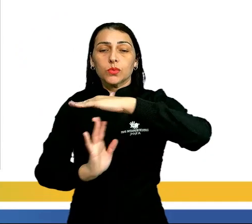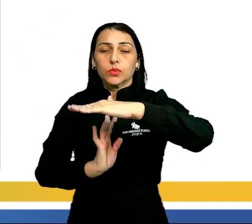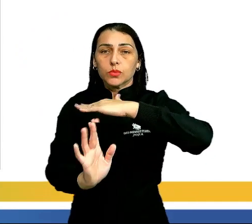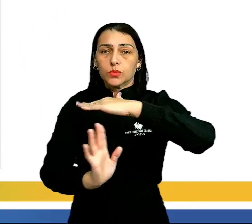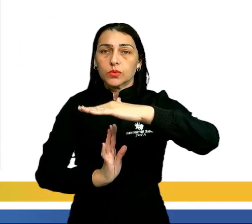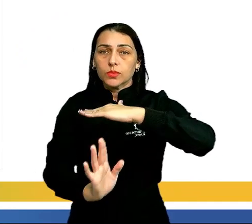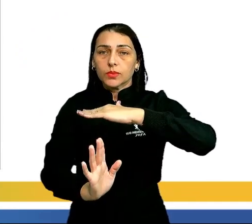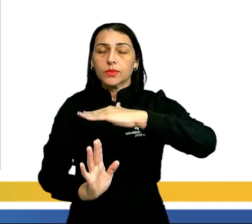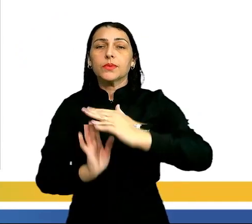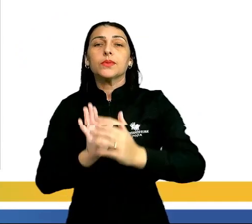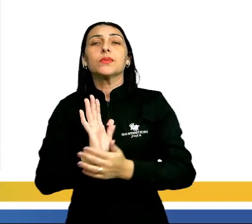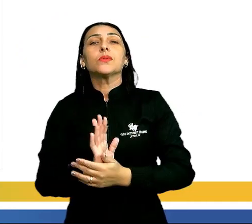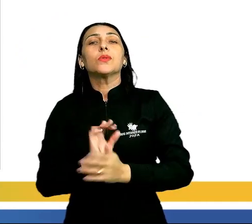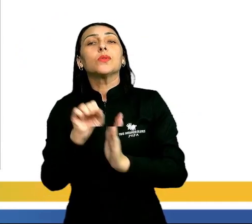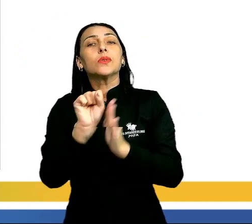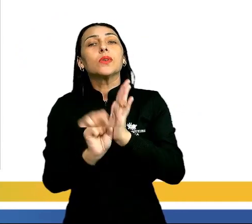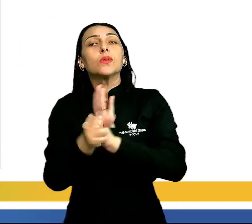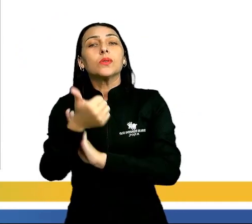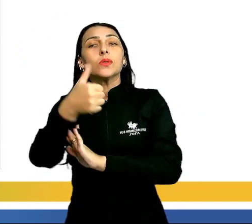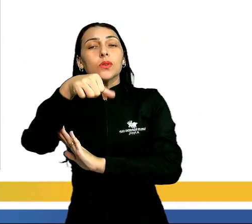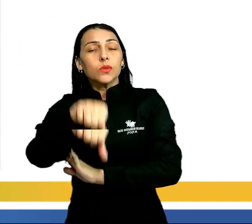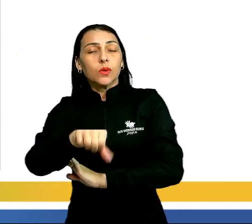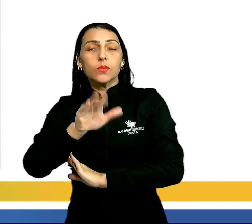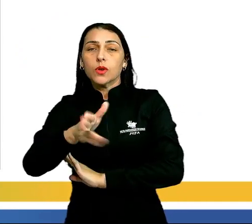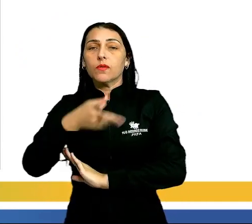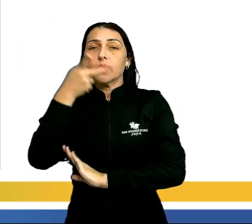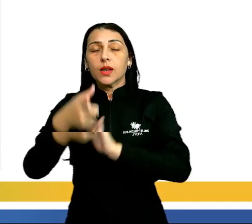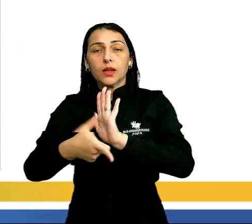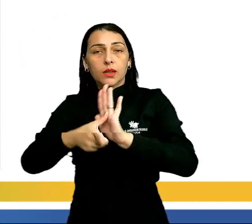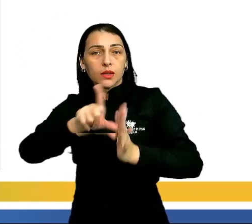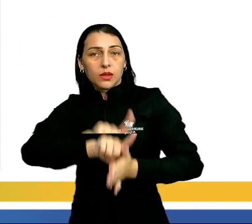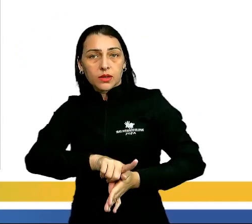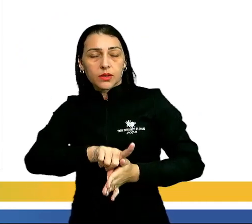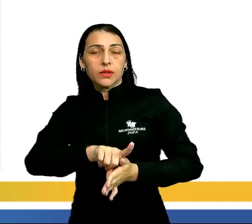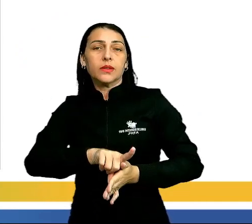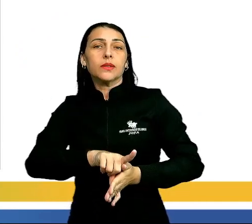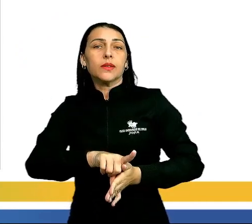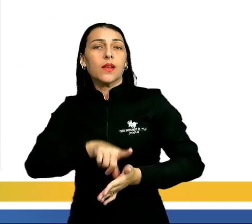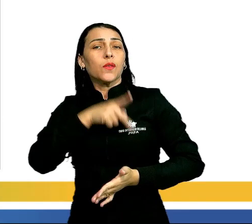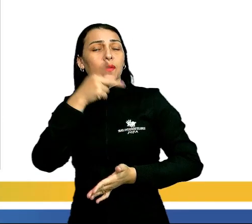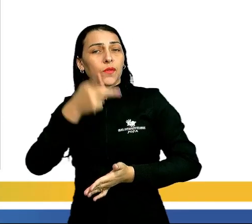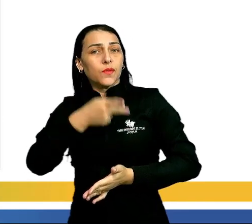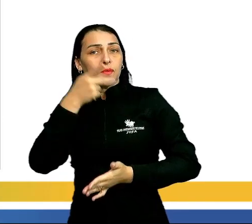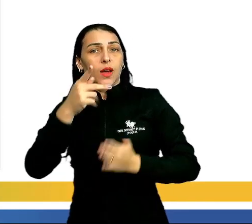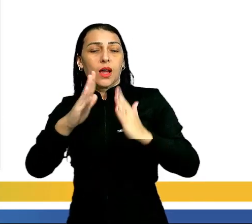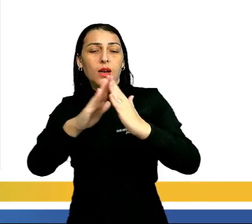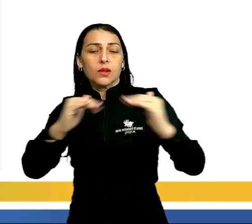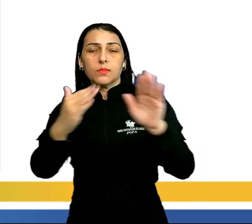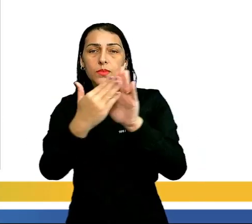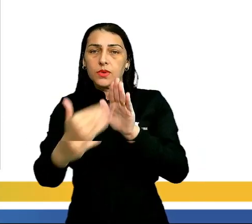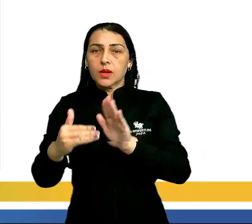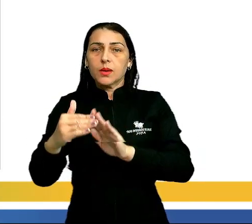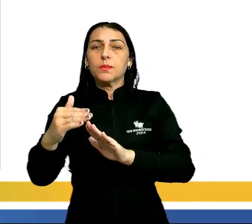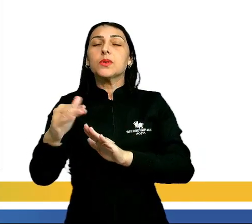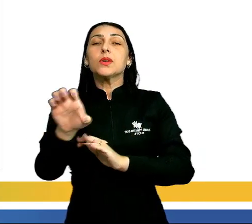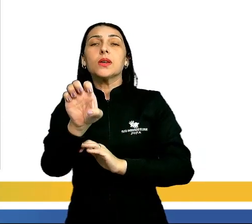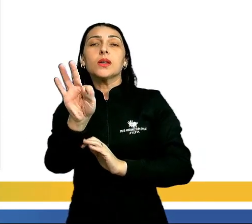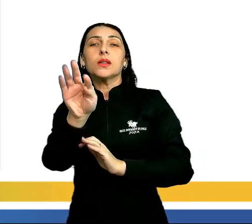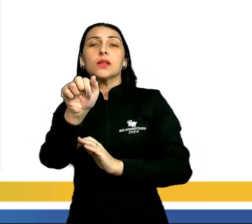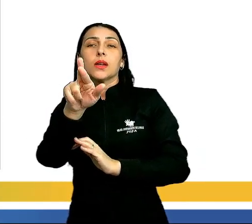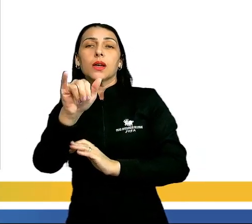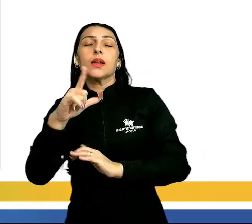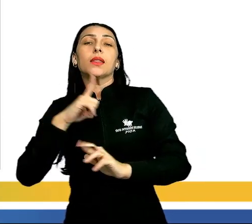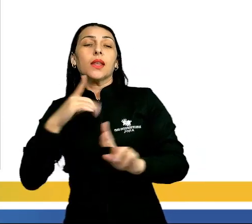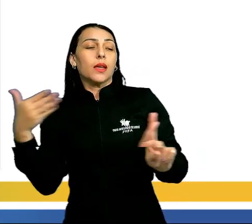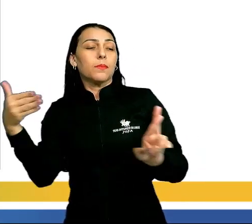imigrantes, lá no século XIX, como eu falei anteriormente. Quando a gente fala de pirâmide etária, a gente também vai